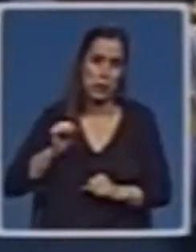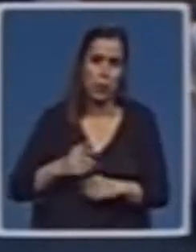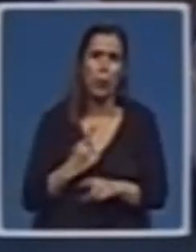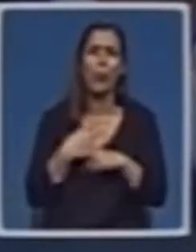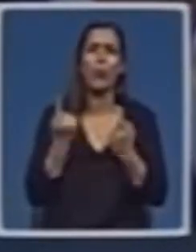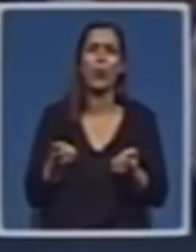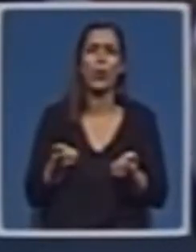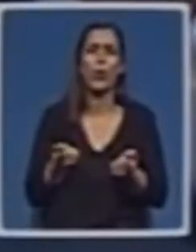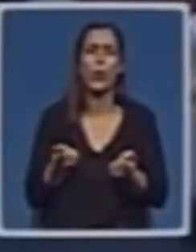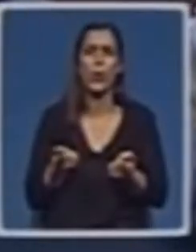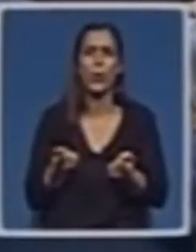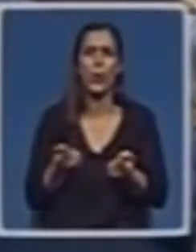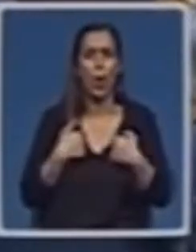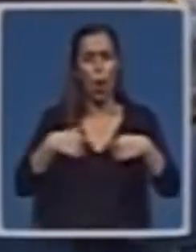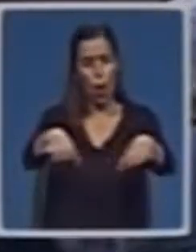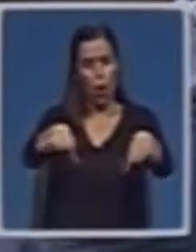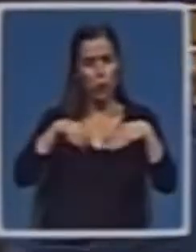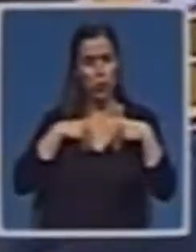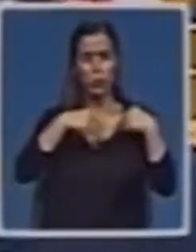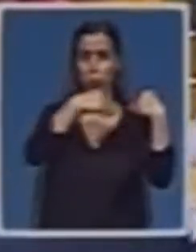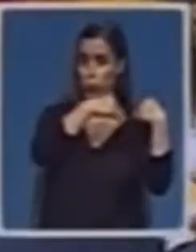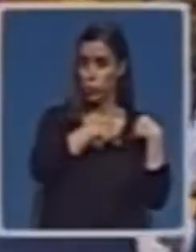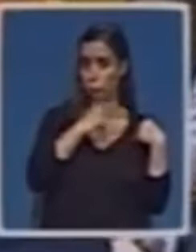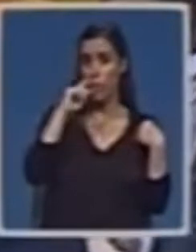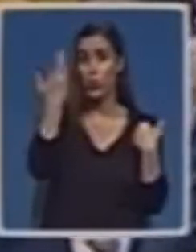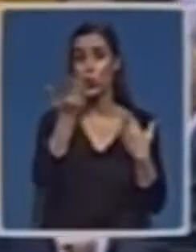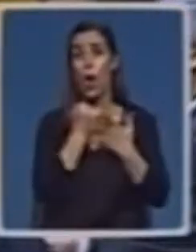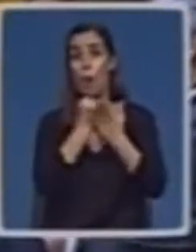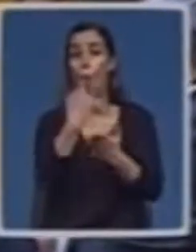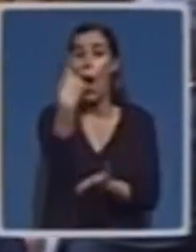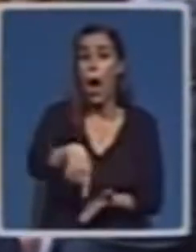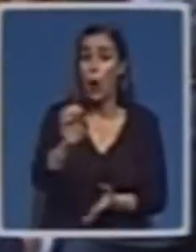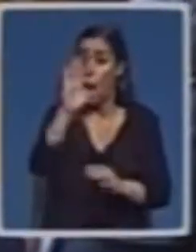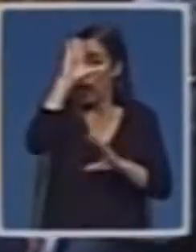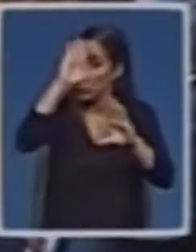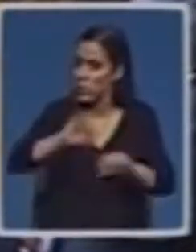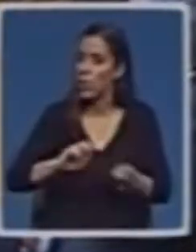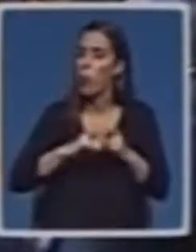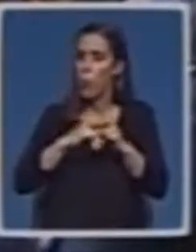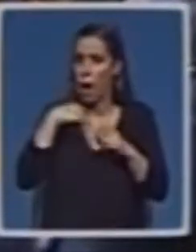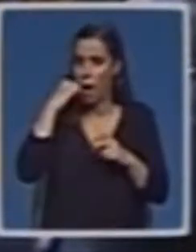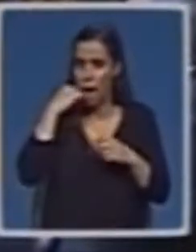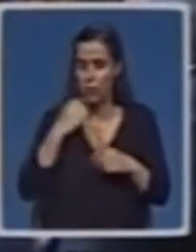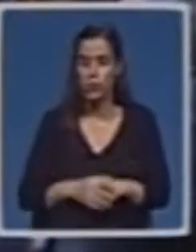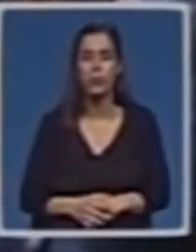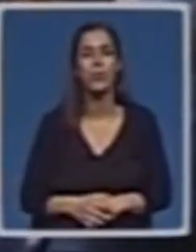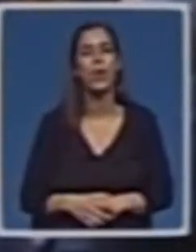nós estamos já a assumir responsabilidades sem saber o apoio que vamos ter. E, portanto, são problemas sérios. Espero